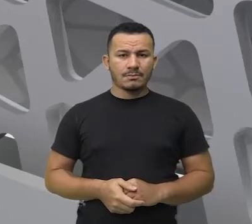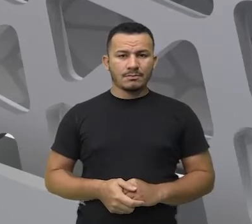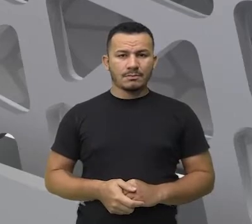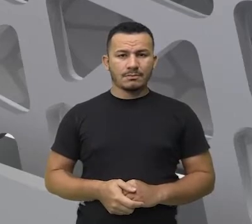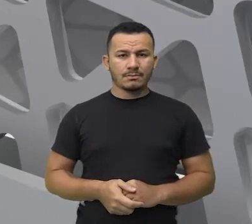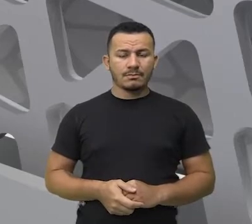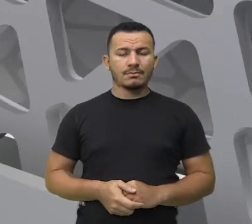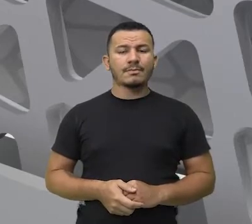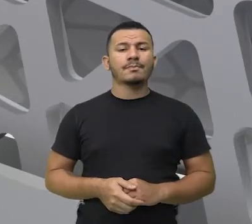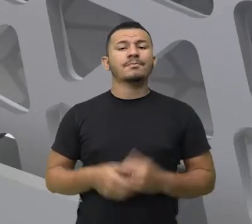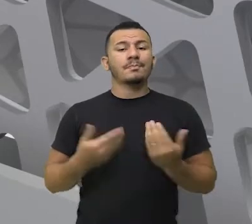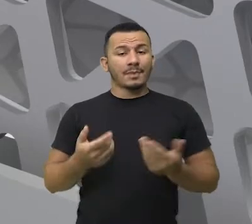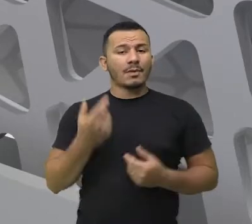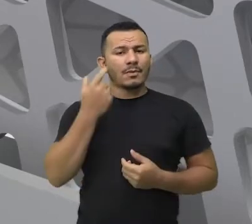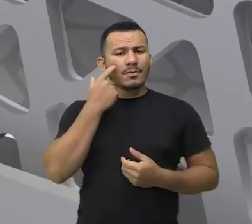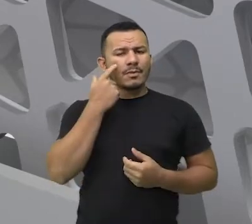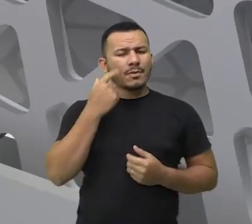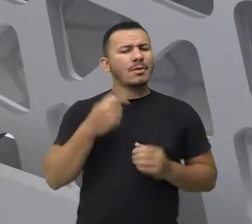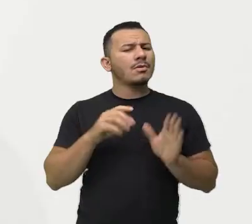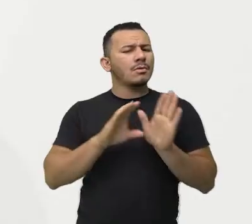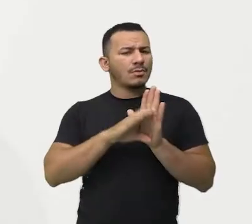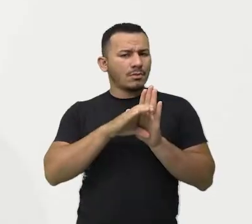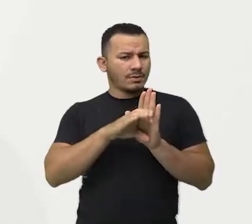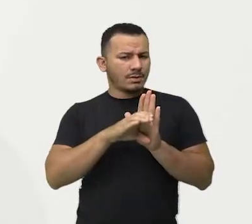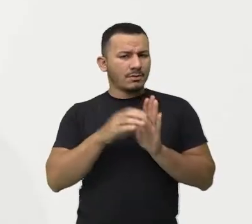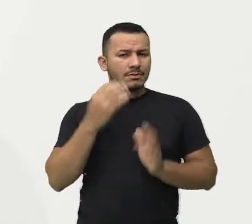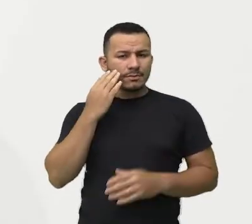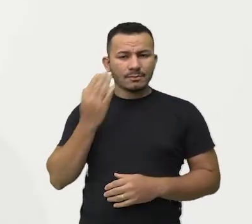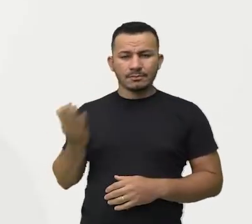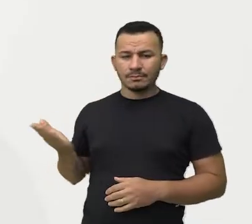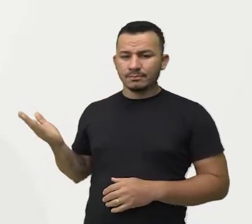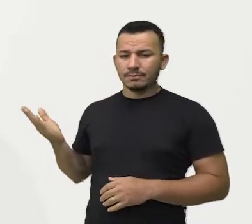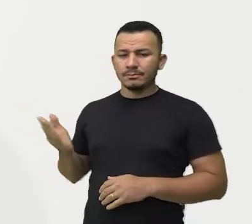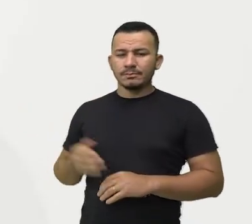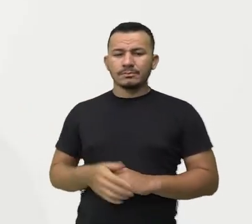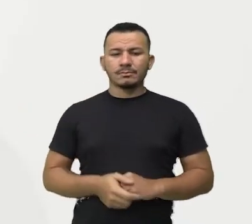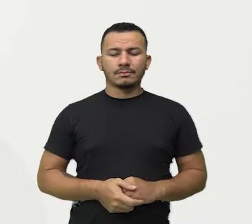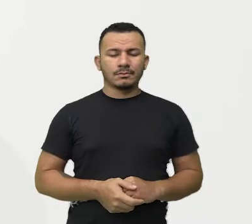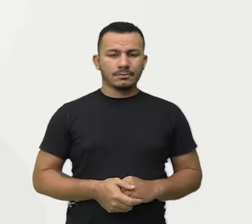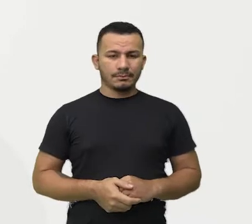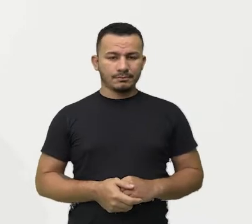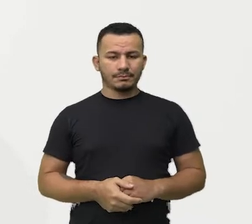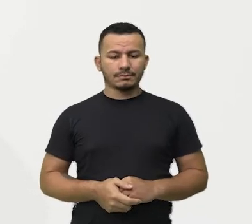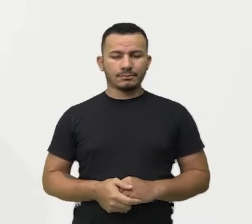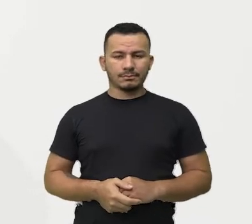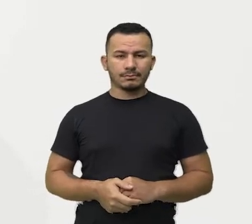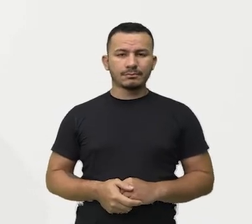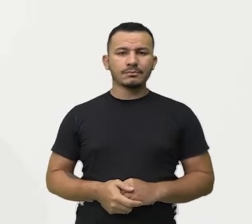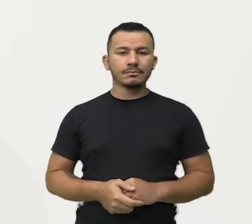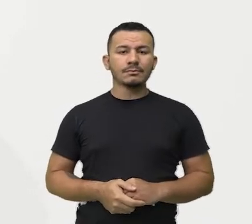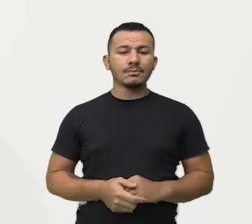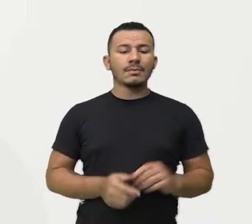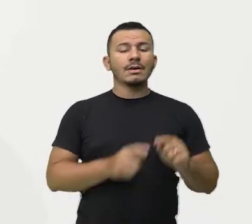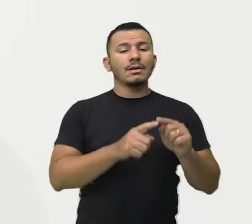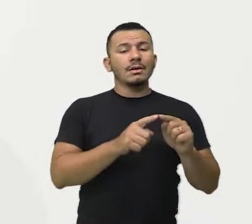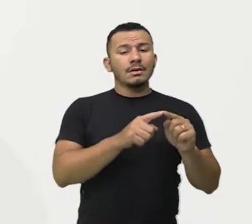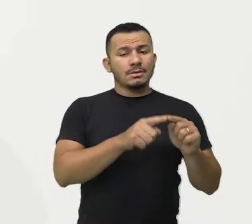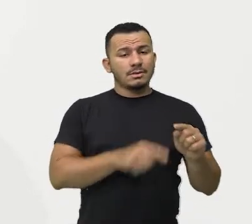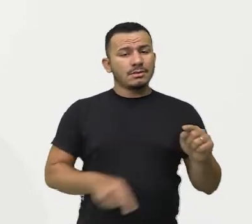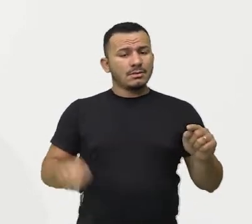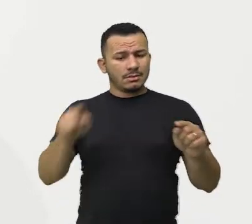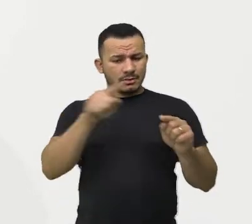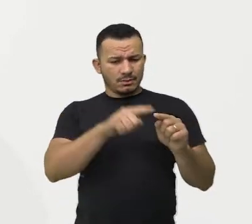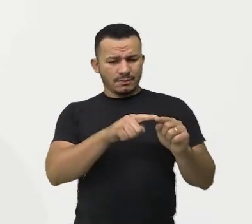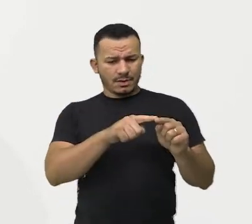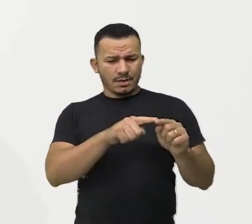sendo assim, então, vamos à definição. Vem comigo. Pessoal, quando a gente fala de circunferência,